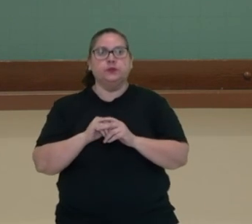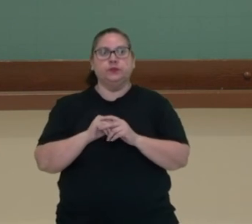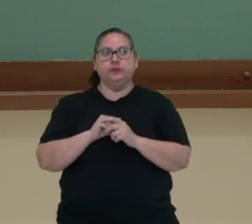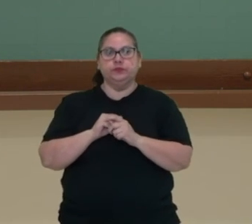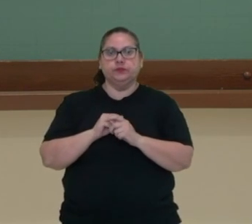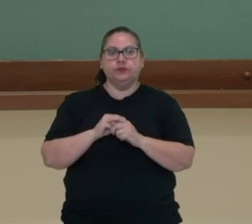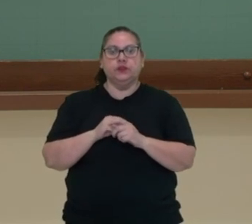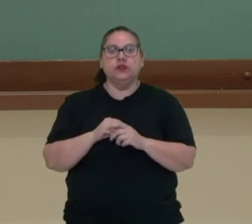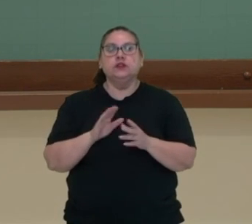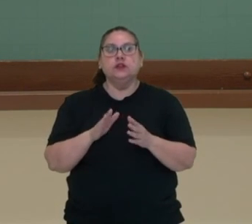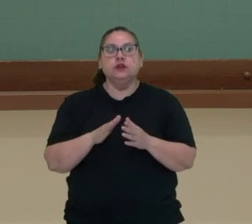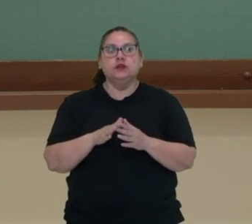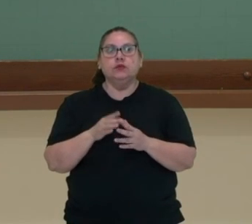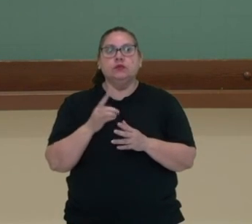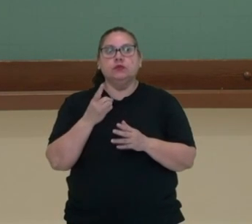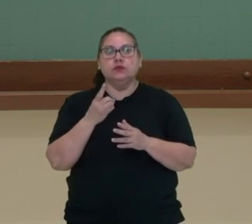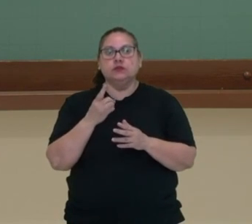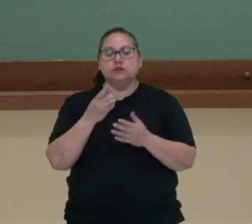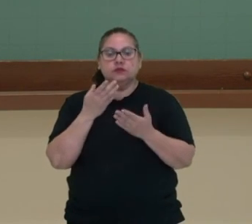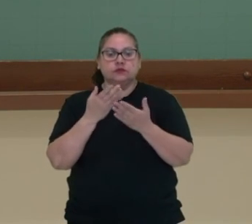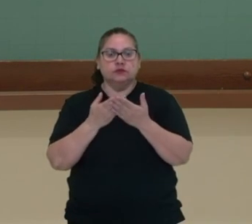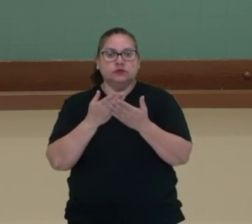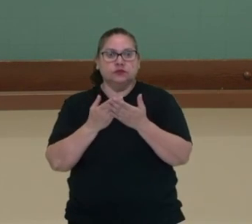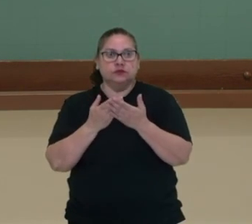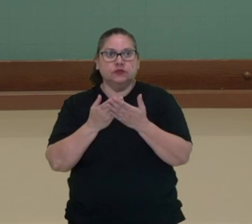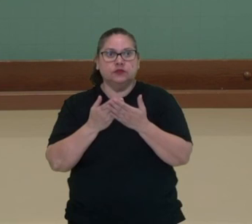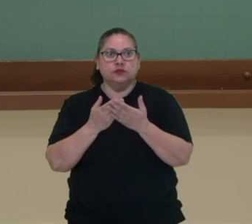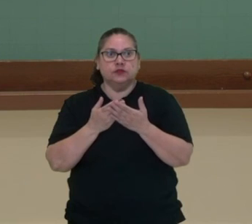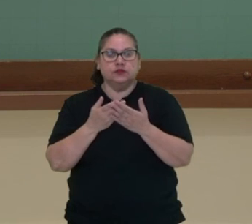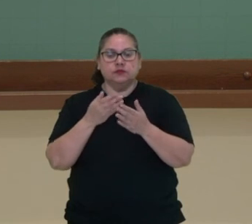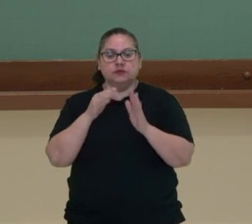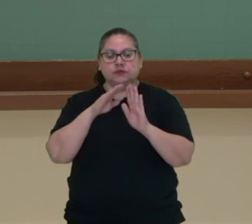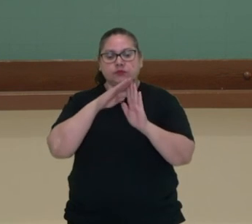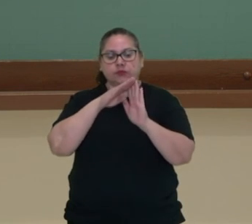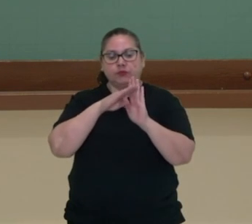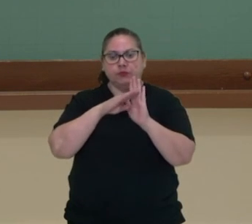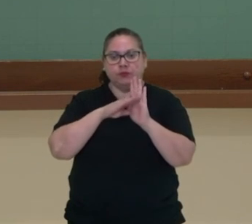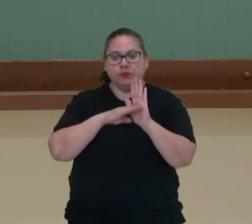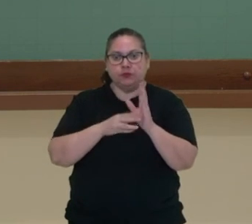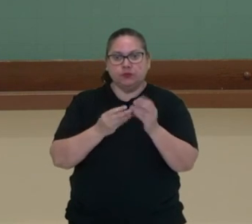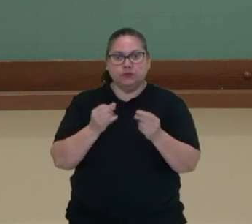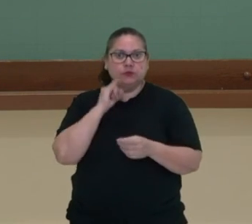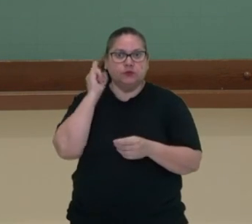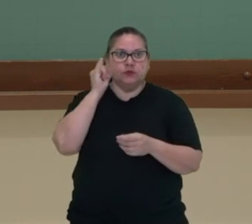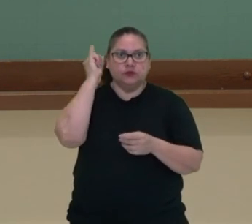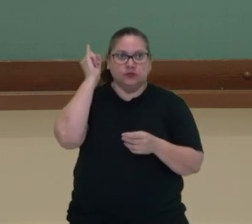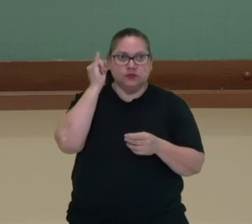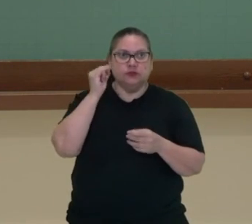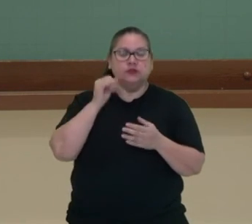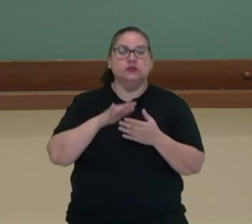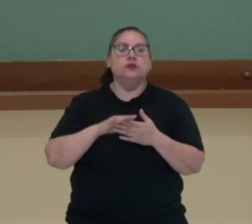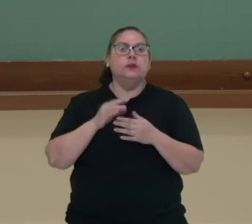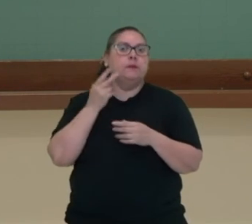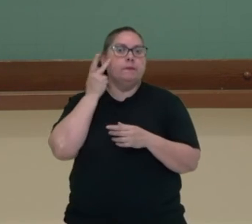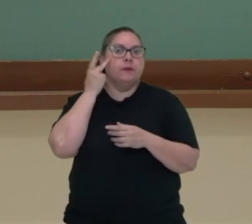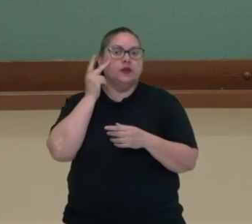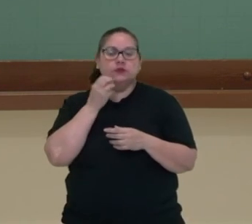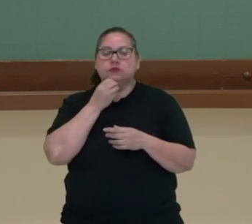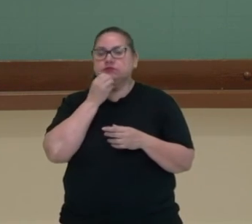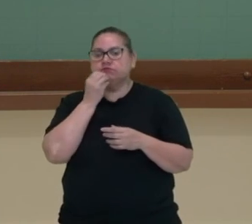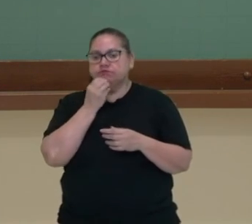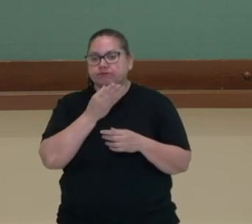né? Pessoal, uma aula que nós trouxemos aí uma série de assuntos importantes, né, para o